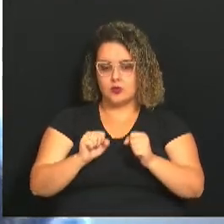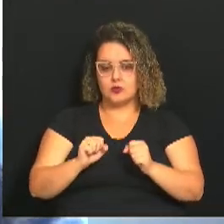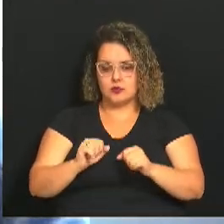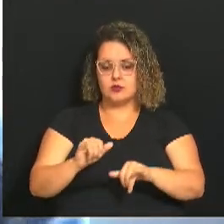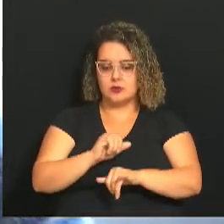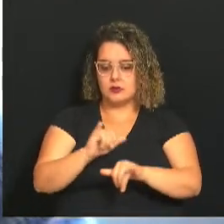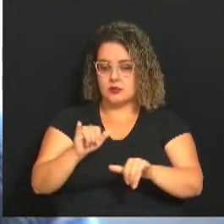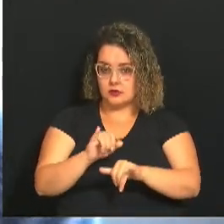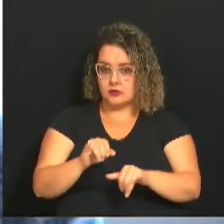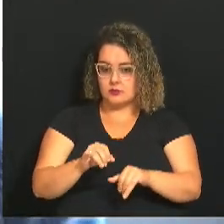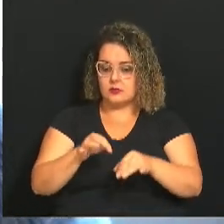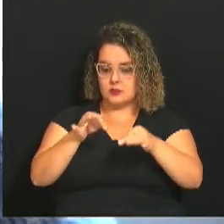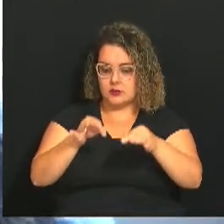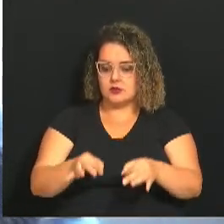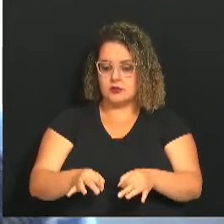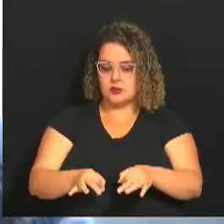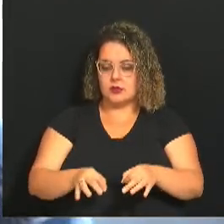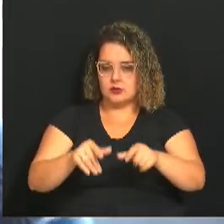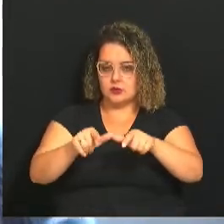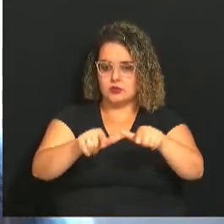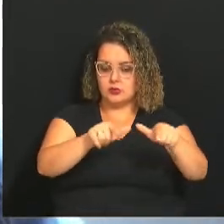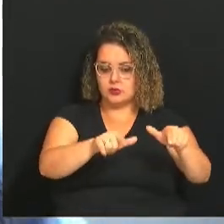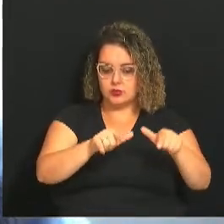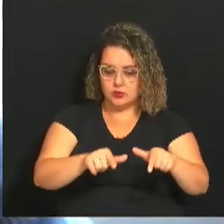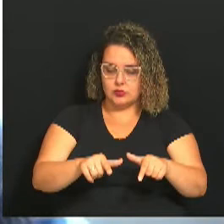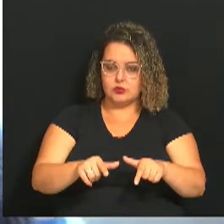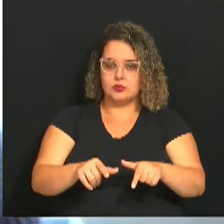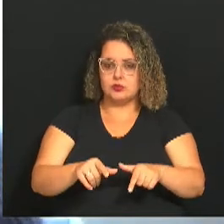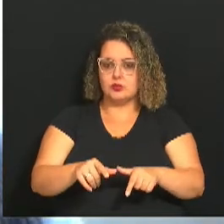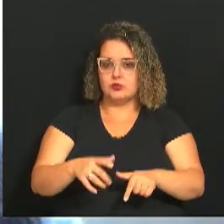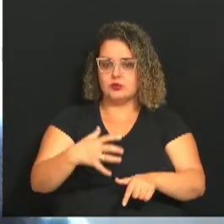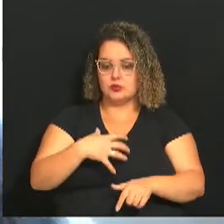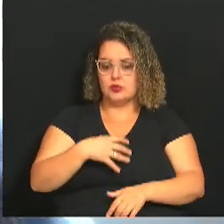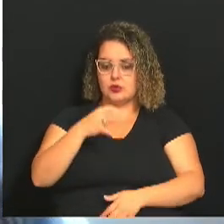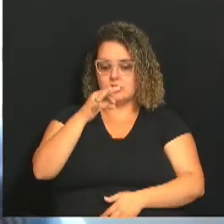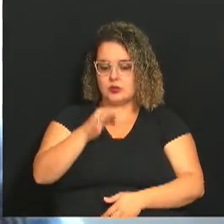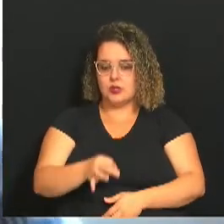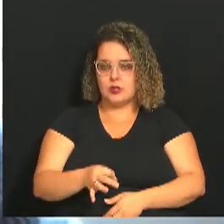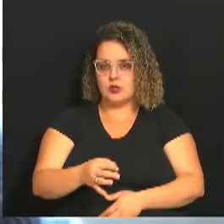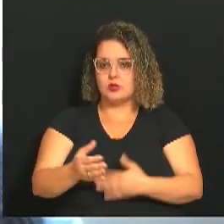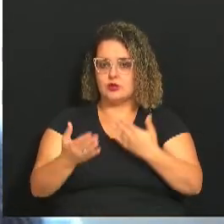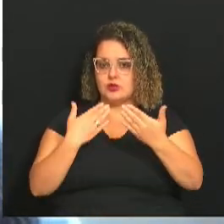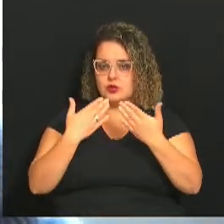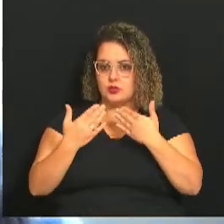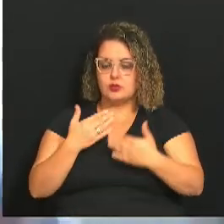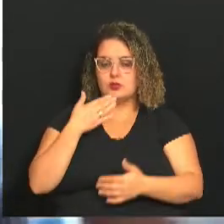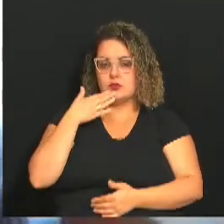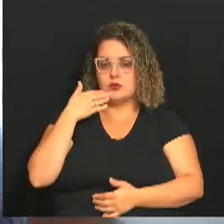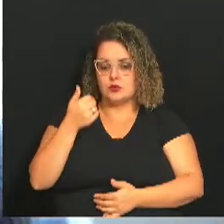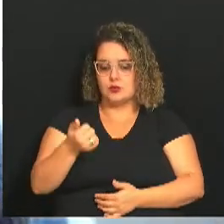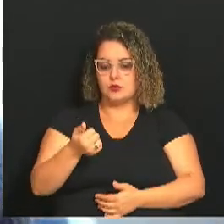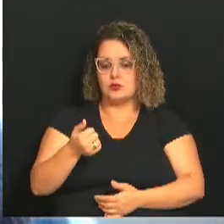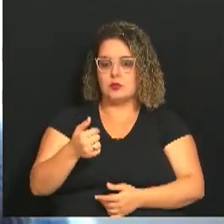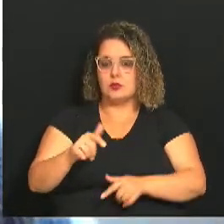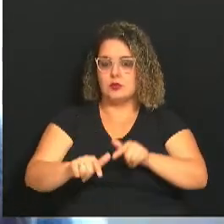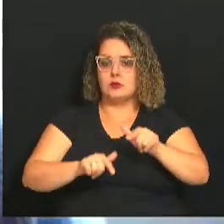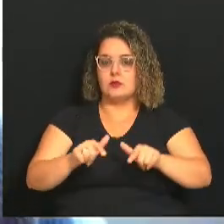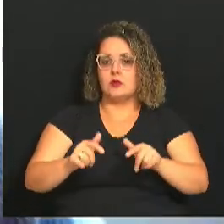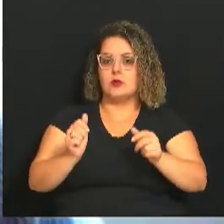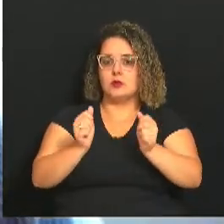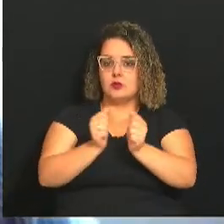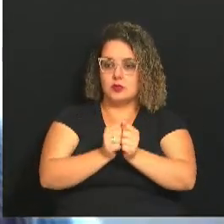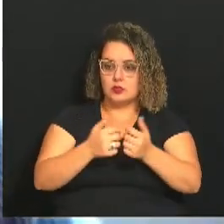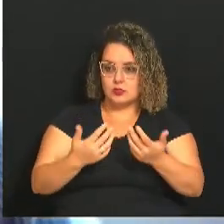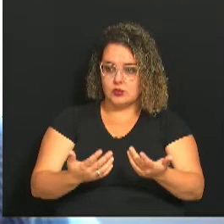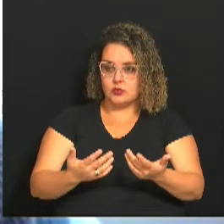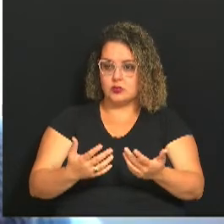mais localizados, de forma mais precisa, né, de comunicar melhor, trabalhando em conjunto com a